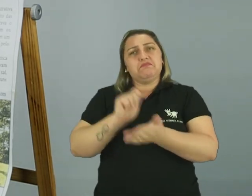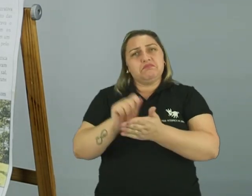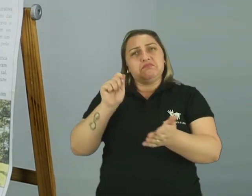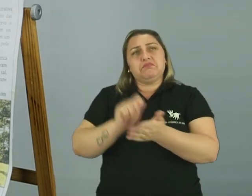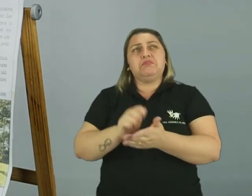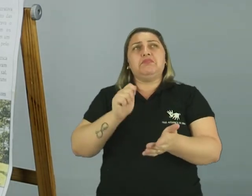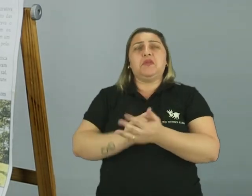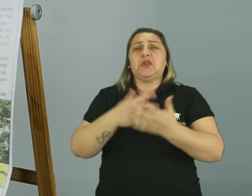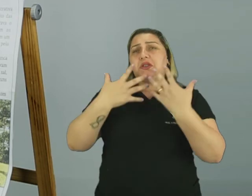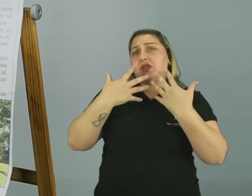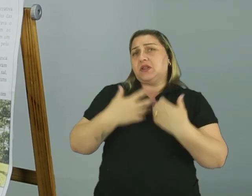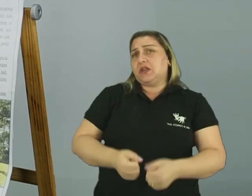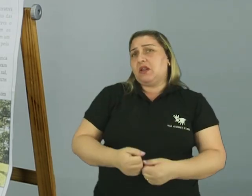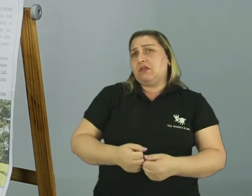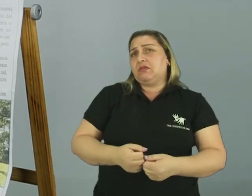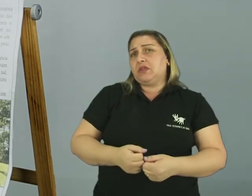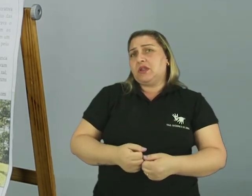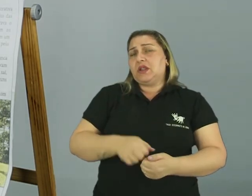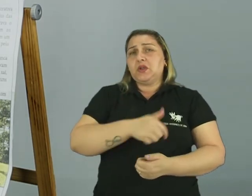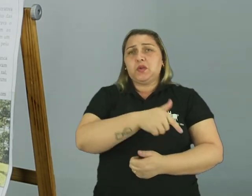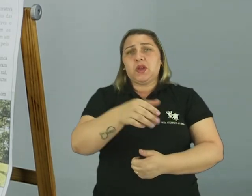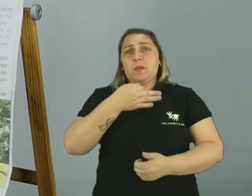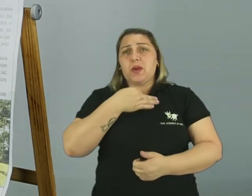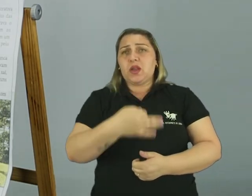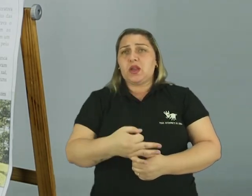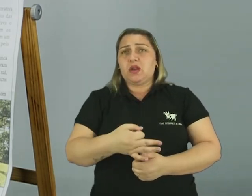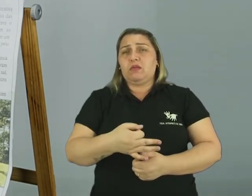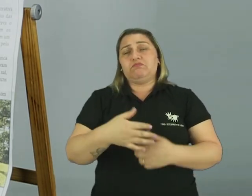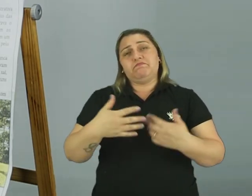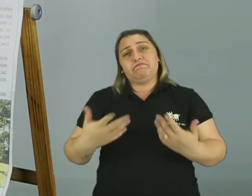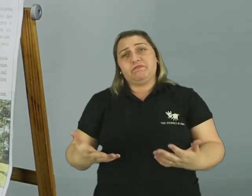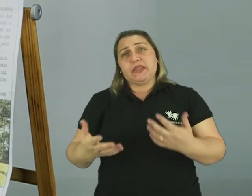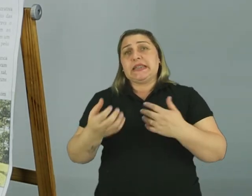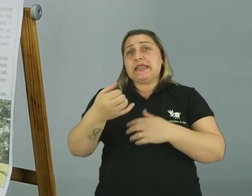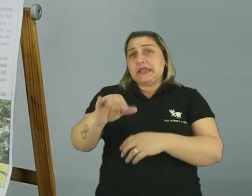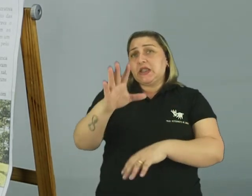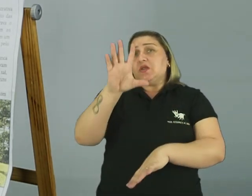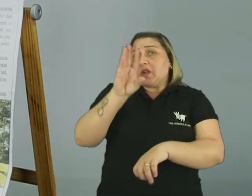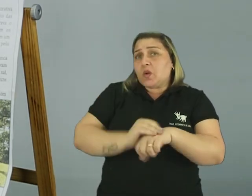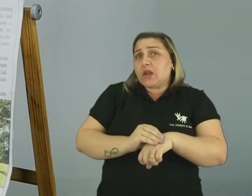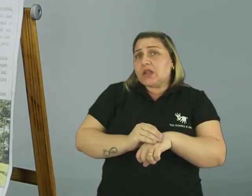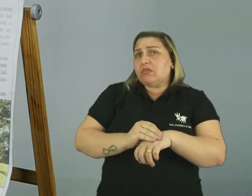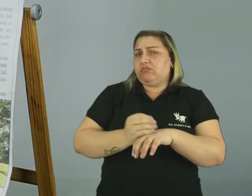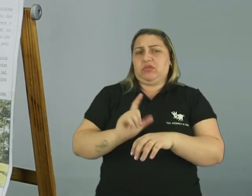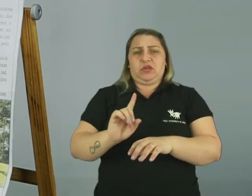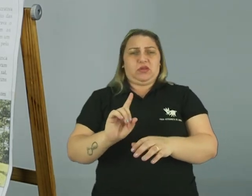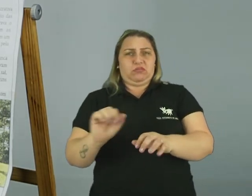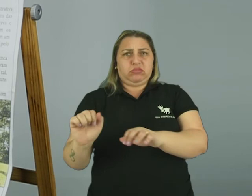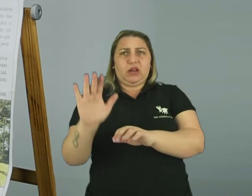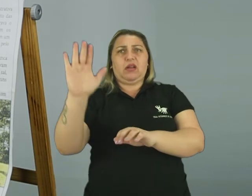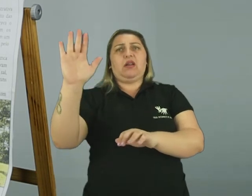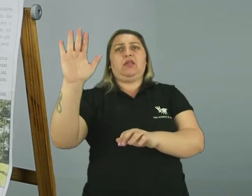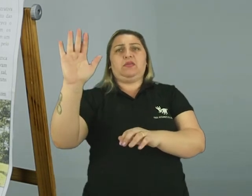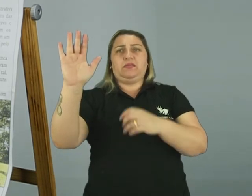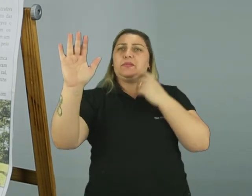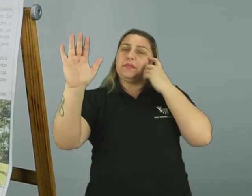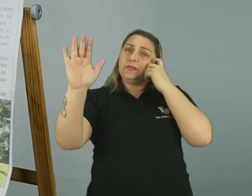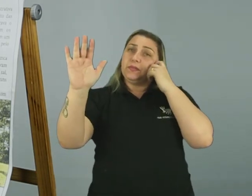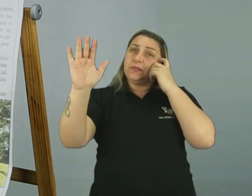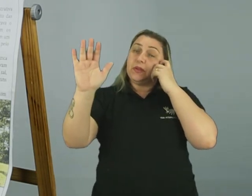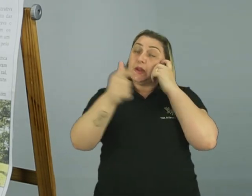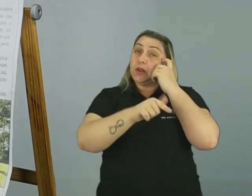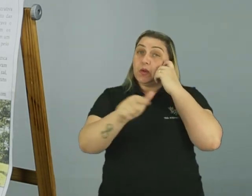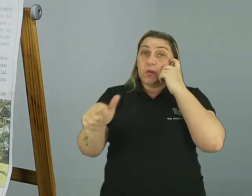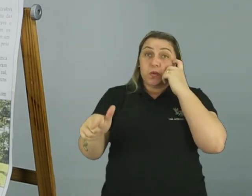assinar, eu vou aceitar ou não irei aceitar. Se eu tiver conhecimento, eu falo, não, isso aqui está um preço exorbitante. Como eles